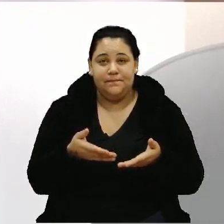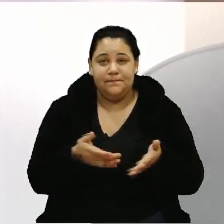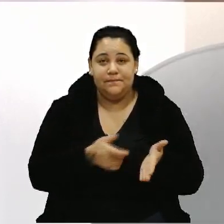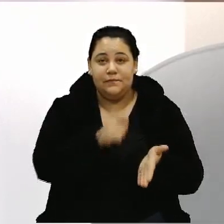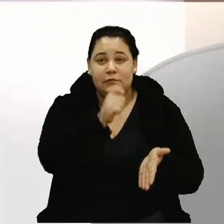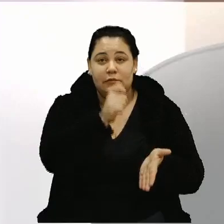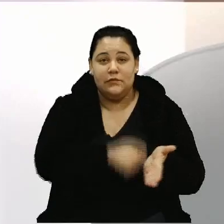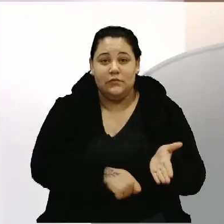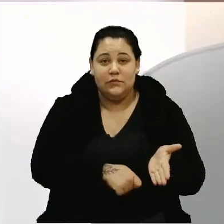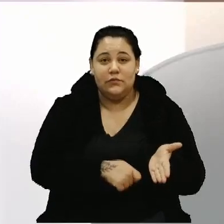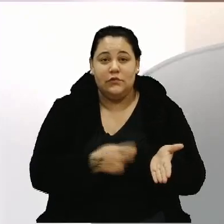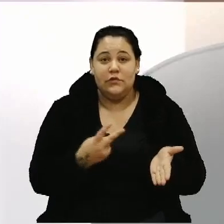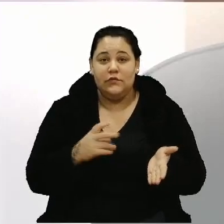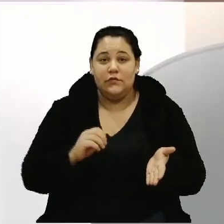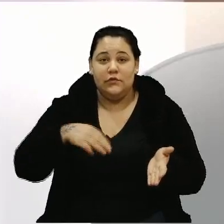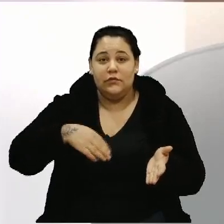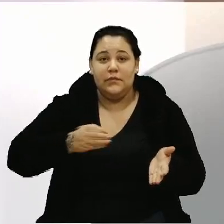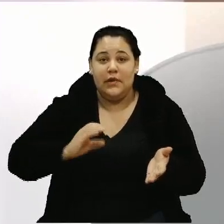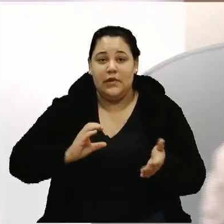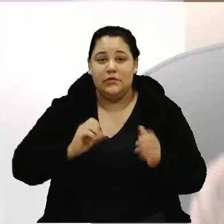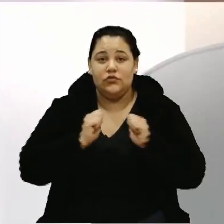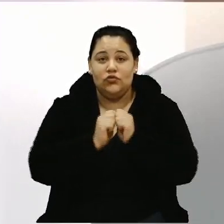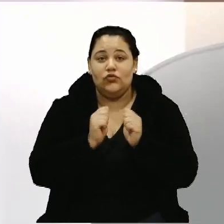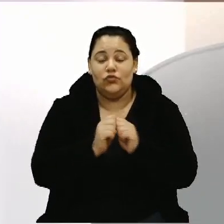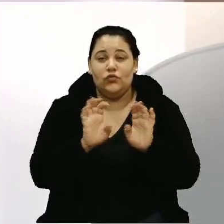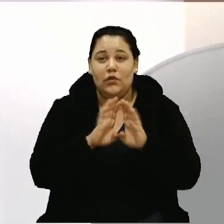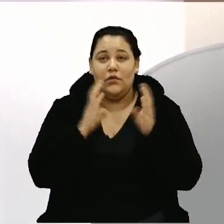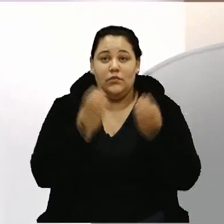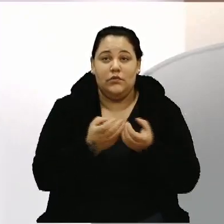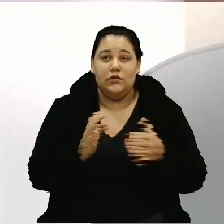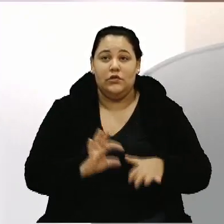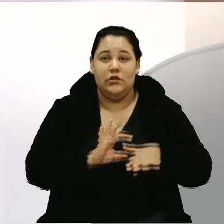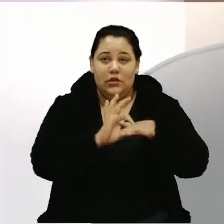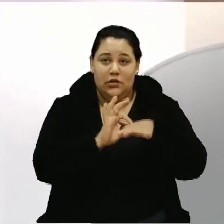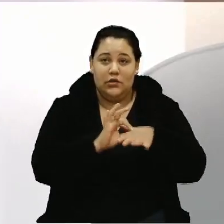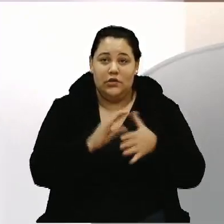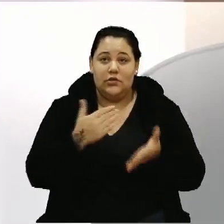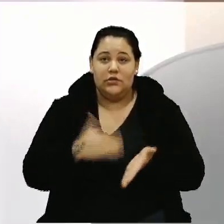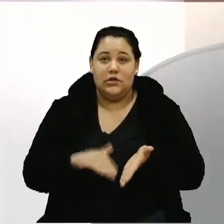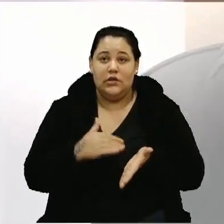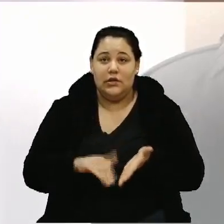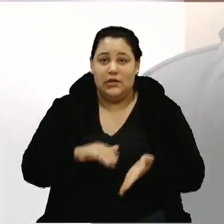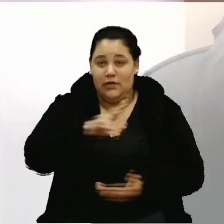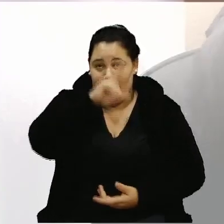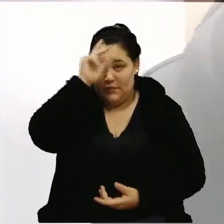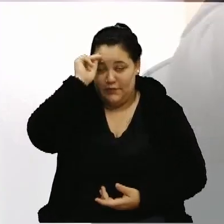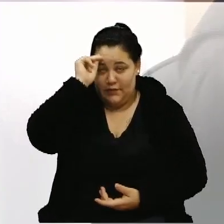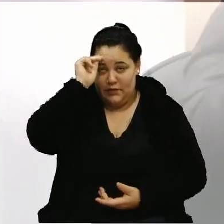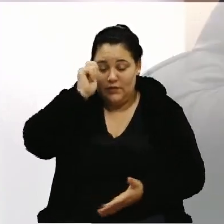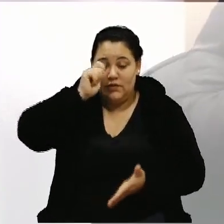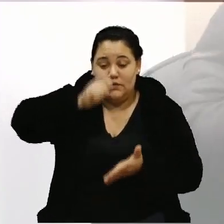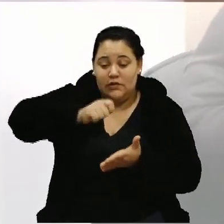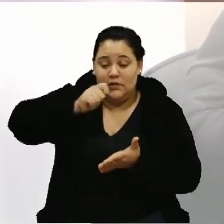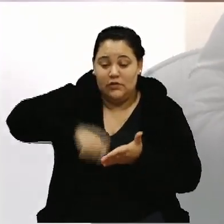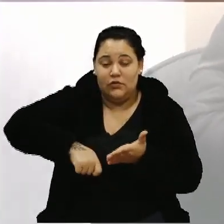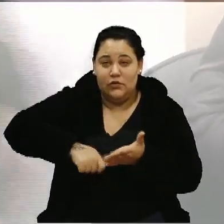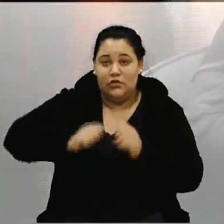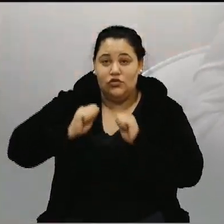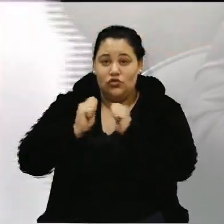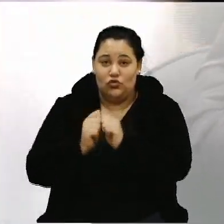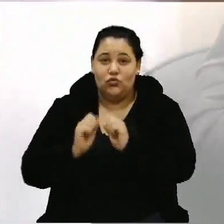Assinatura dia 20 de março com a comunidade, lideranças, secretária, prefeito, assinatura com a